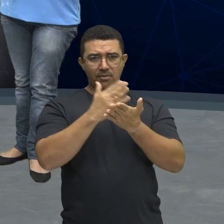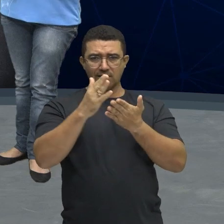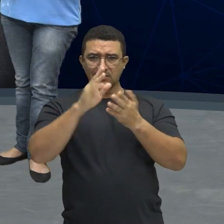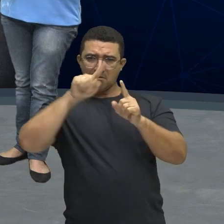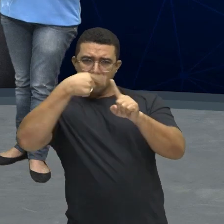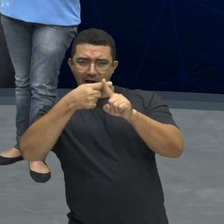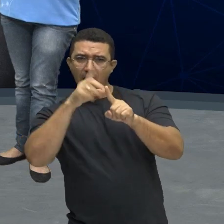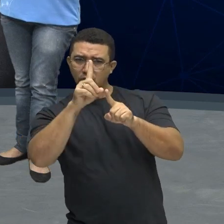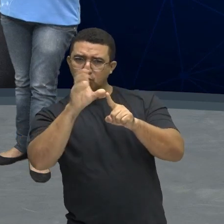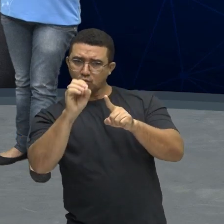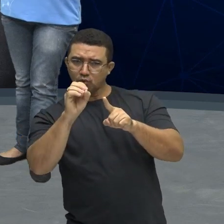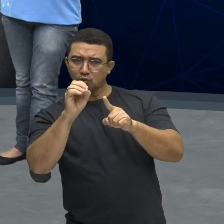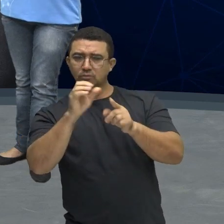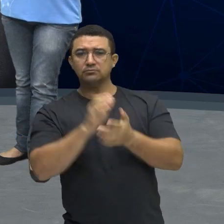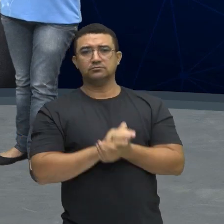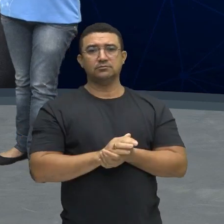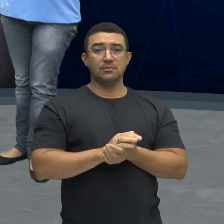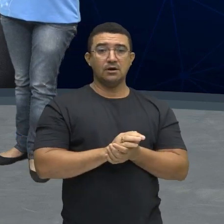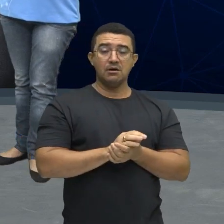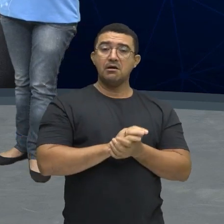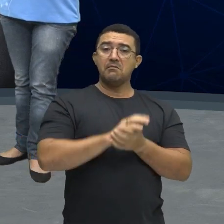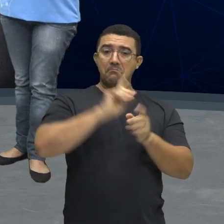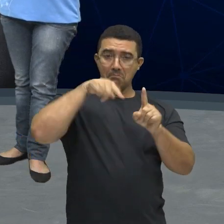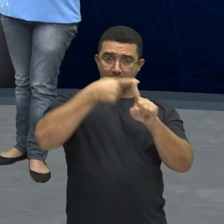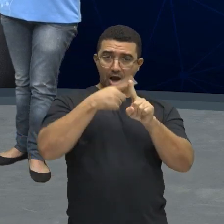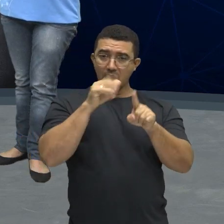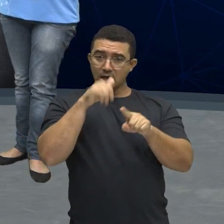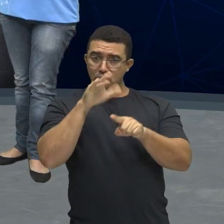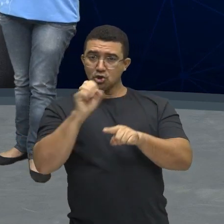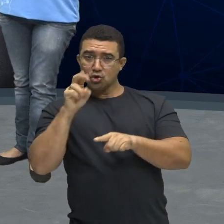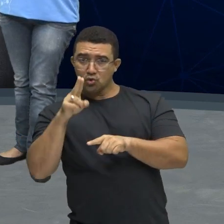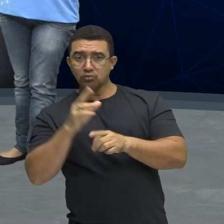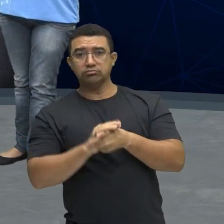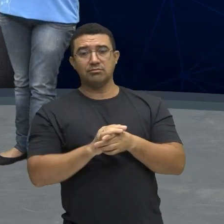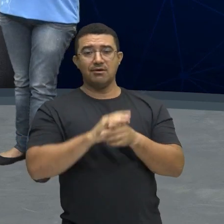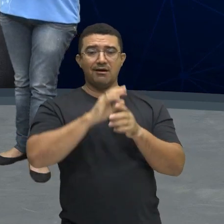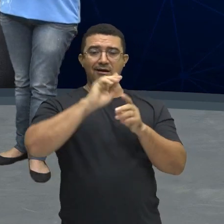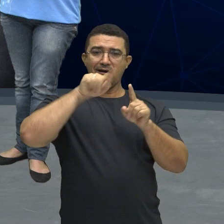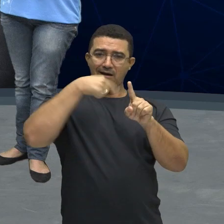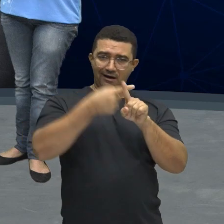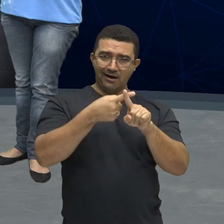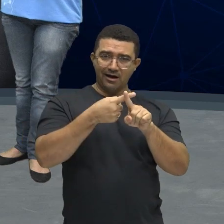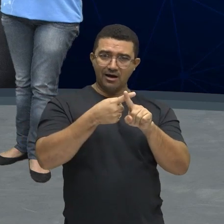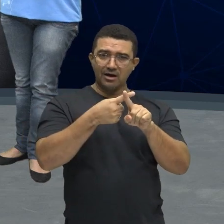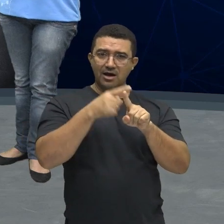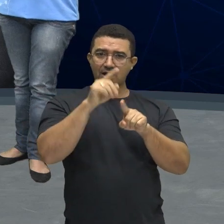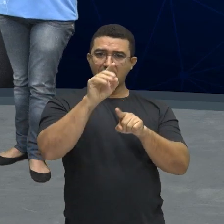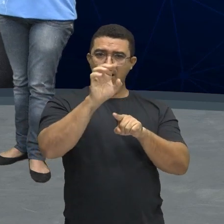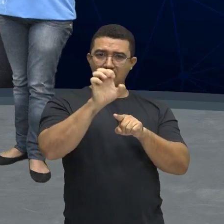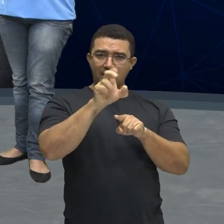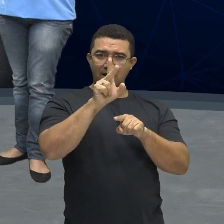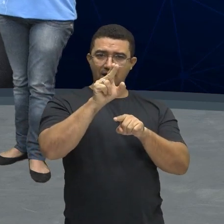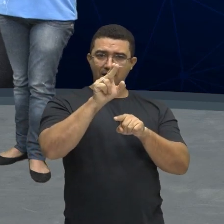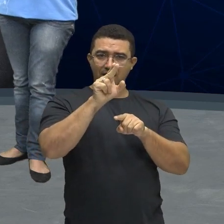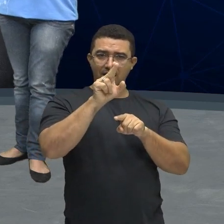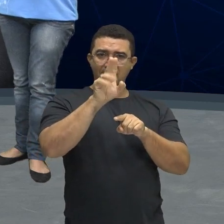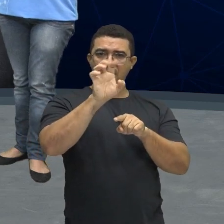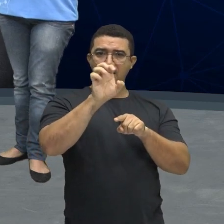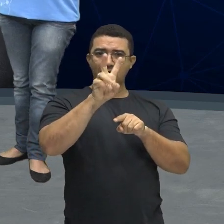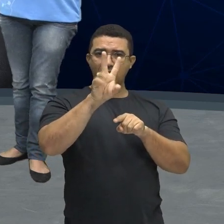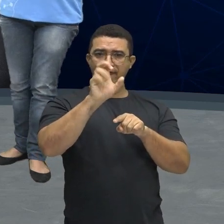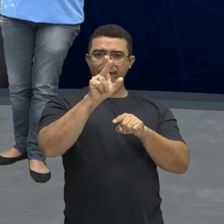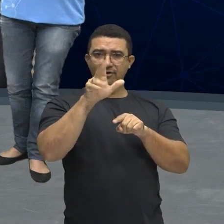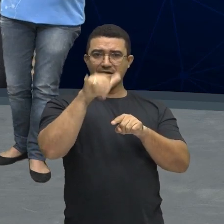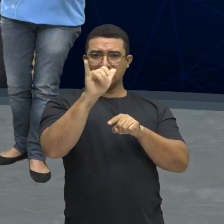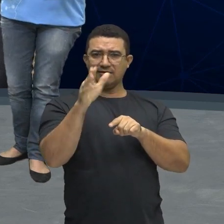you do? Esse outro do lá, depois do primeiro, é o verbo principal. What do you do every day?